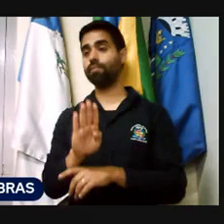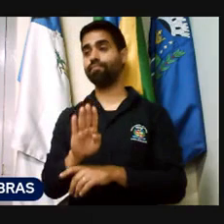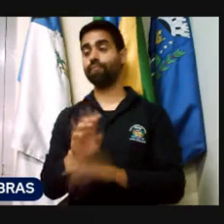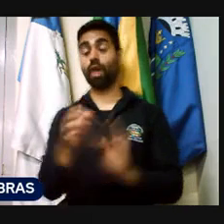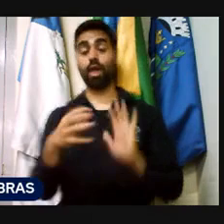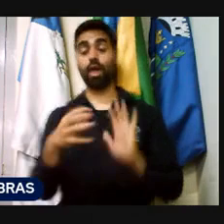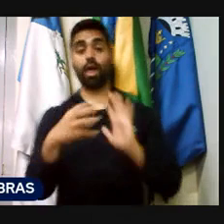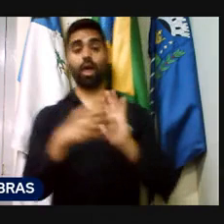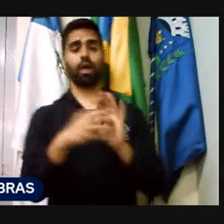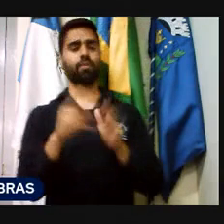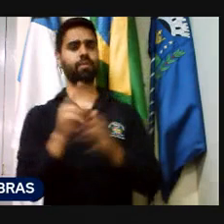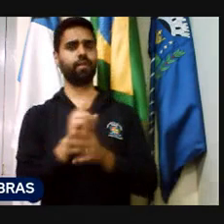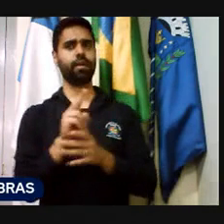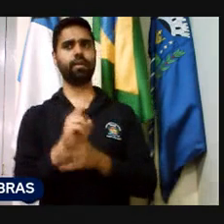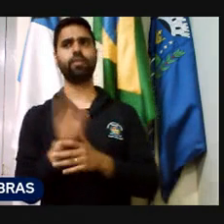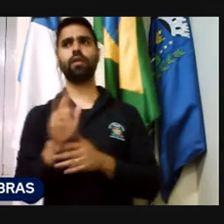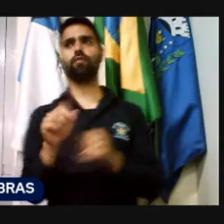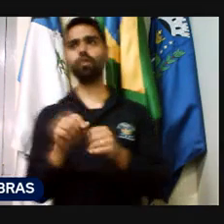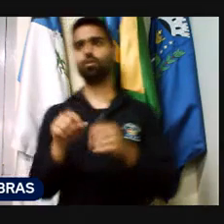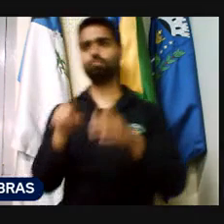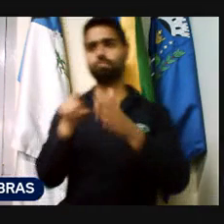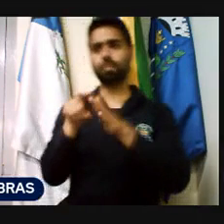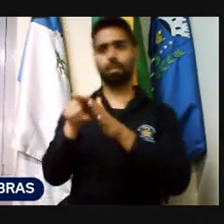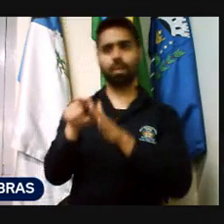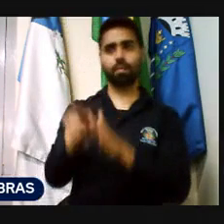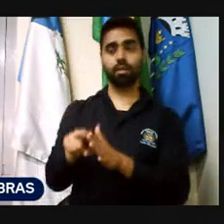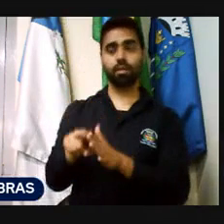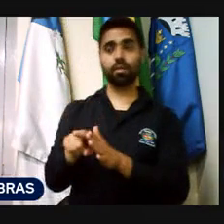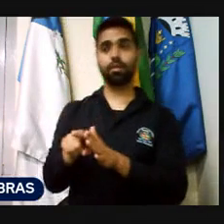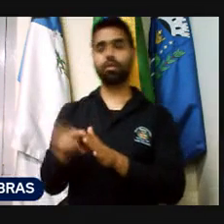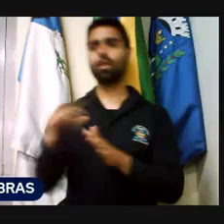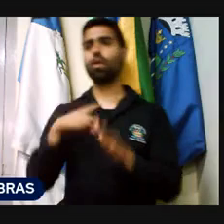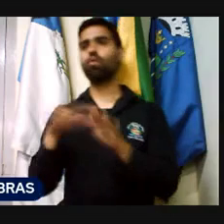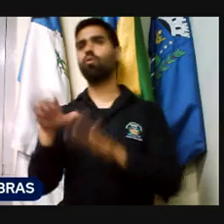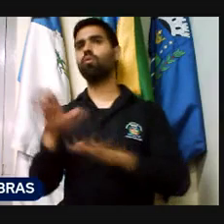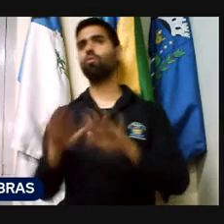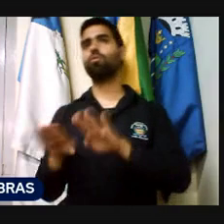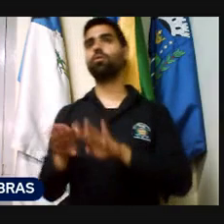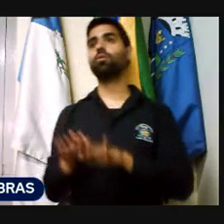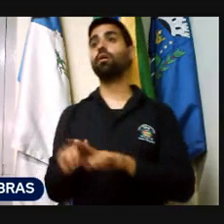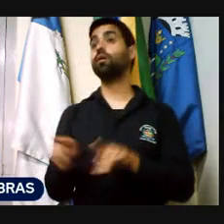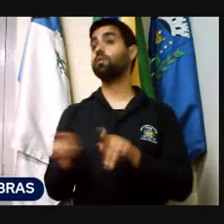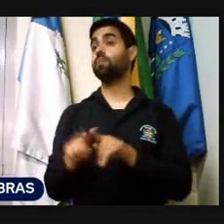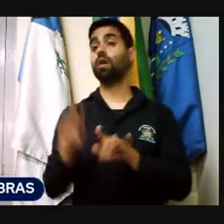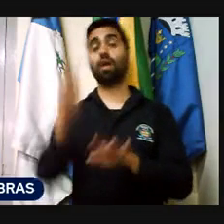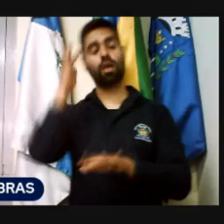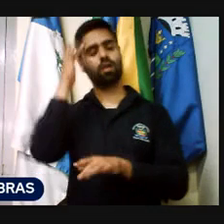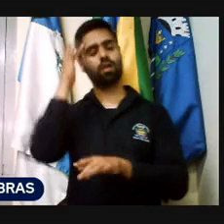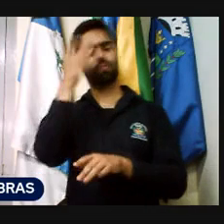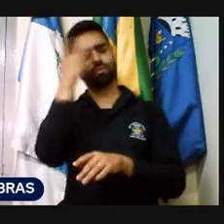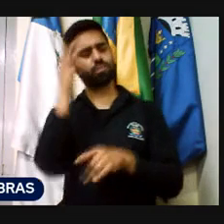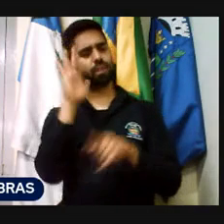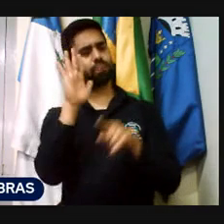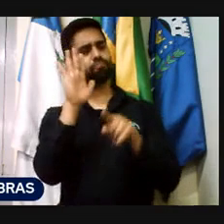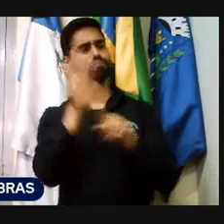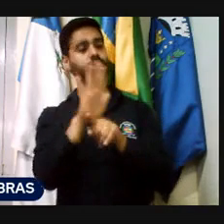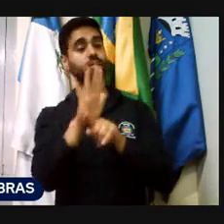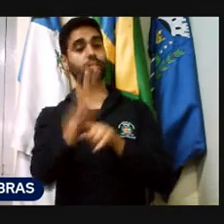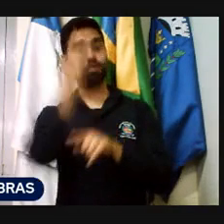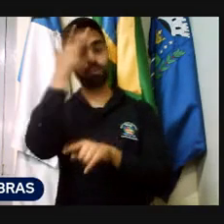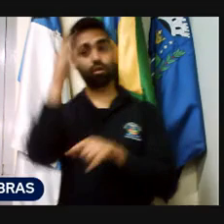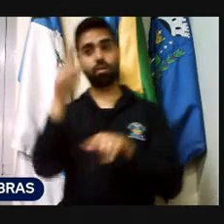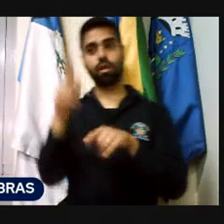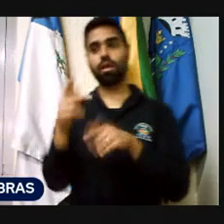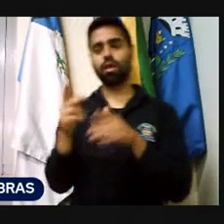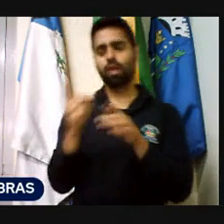de Vereadores, por diversas vezes, ao exercer a sua rotineira missão constitucional de controle da administração municipal, é tratada como benfeitora extraordinária, que